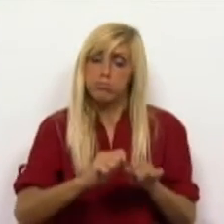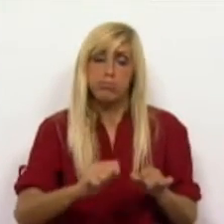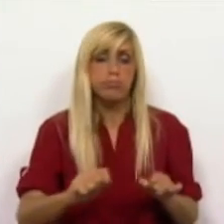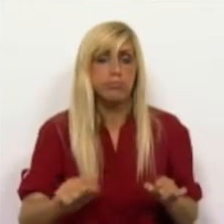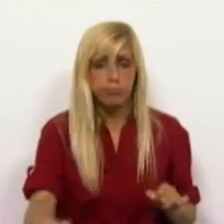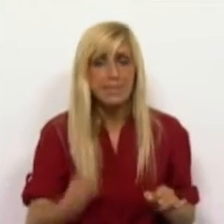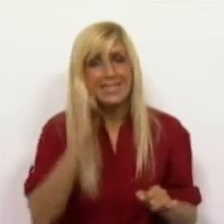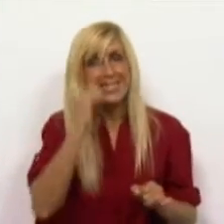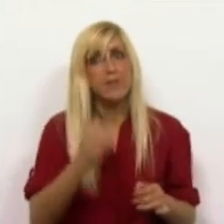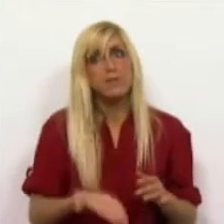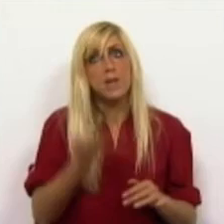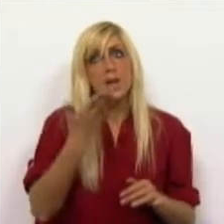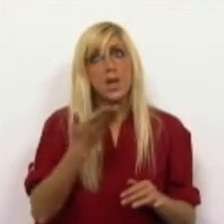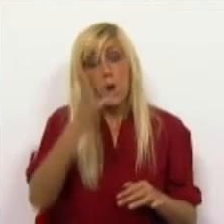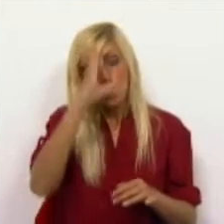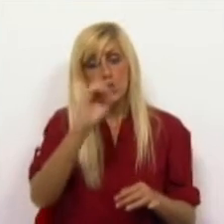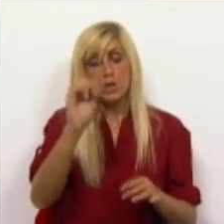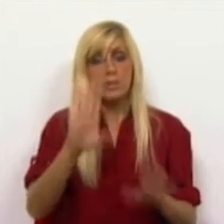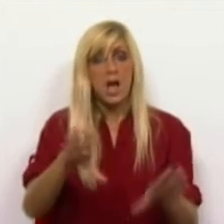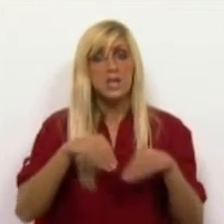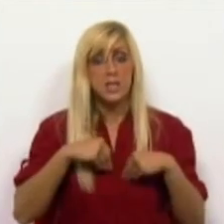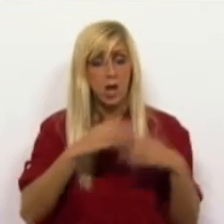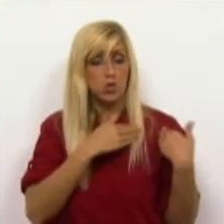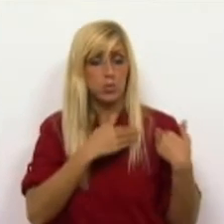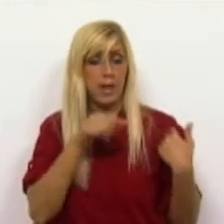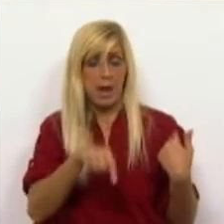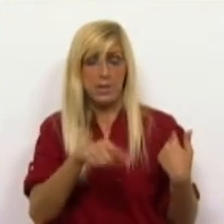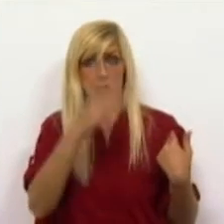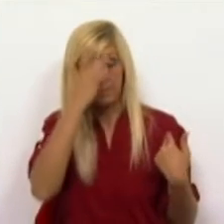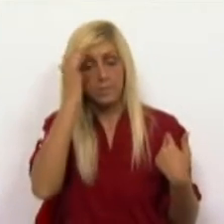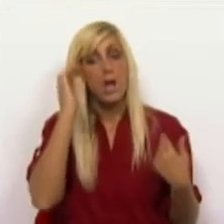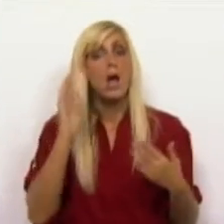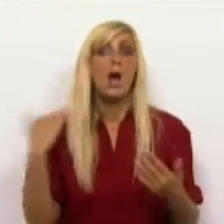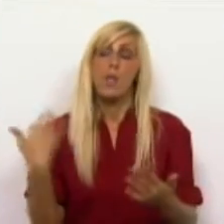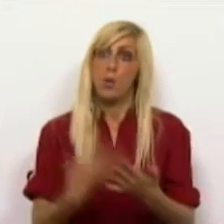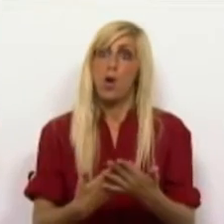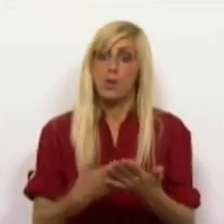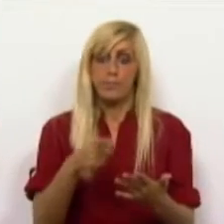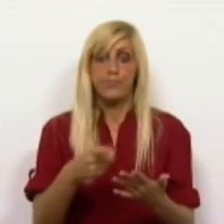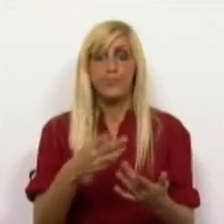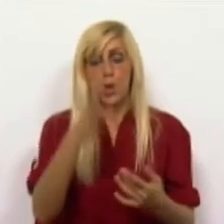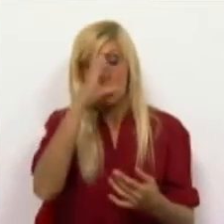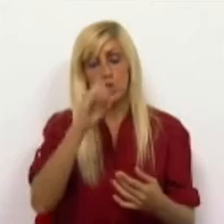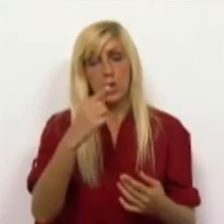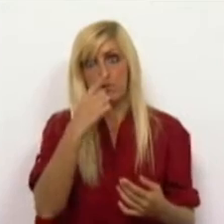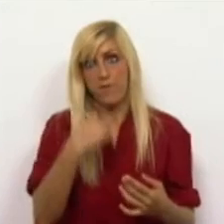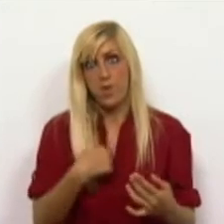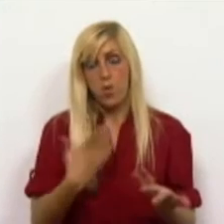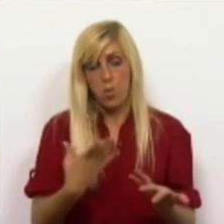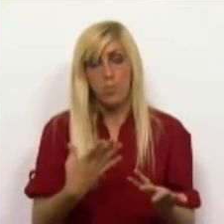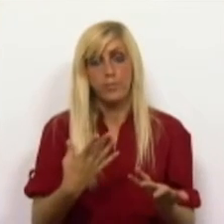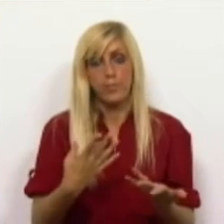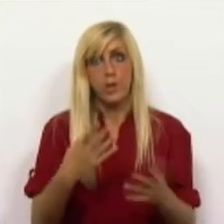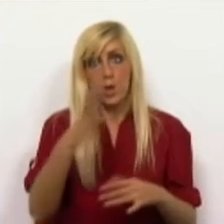e severos. E o Estado tem que assumir esta responsabilidade. Até agora, o Estado falhou. O Estado